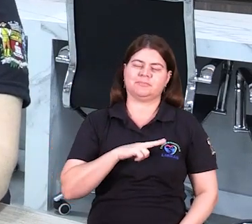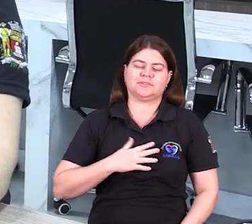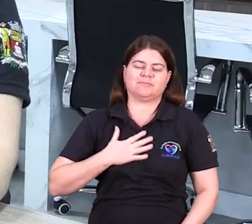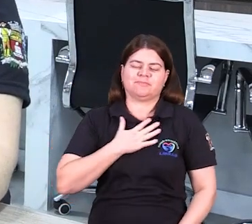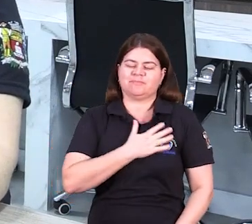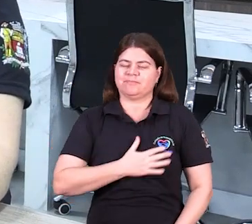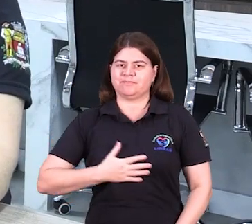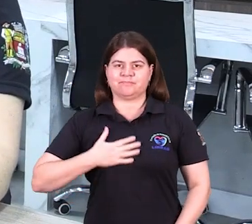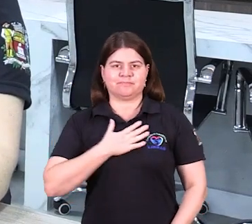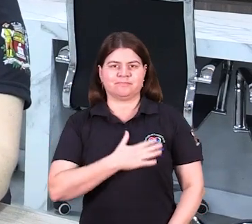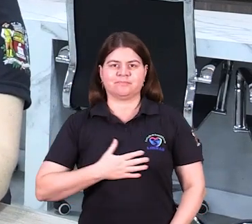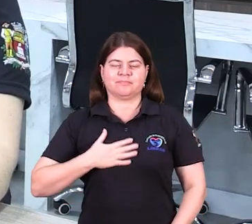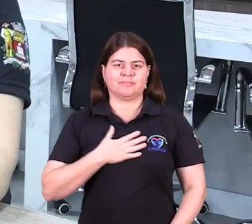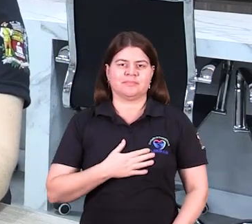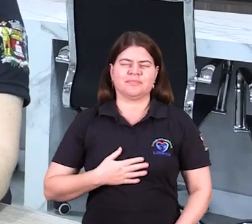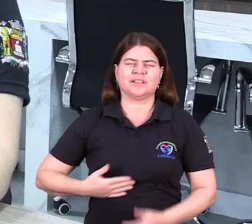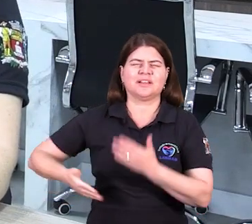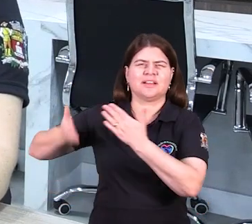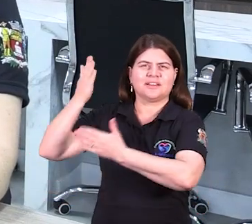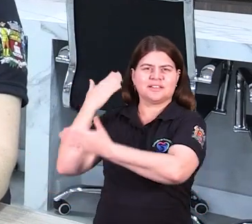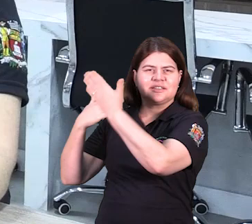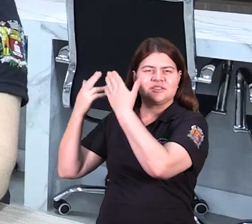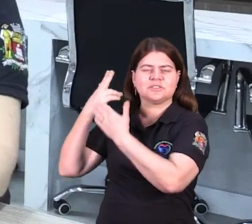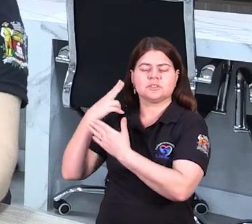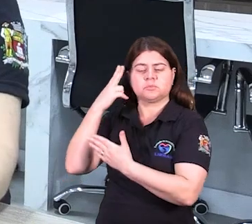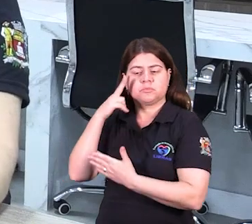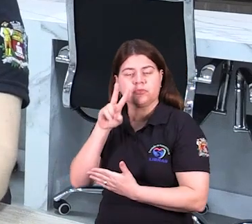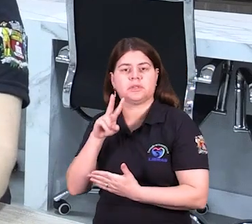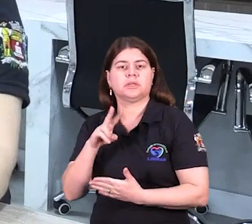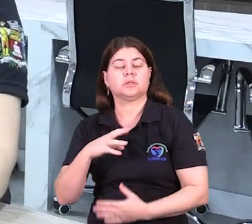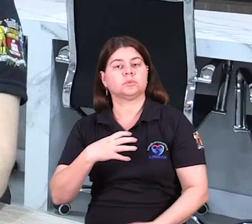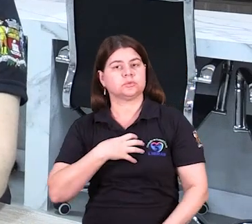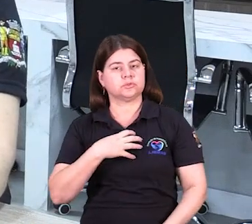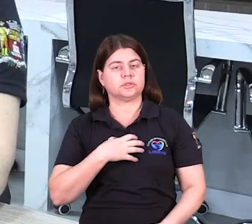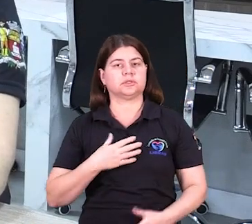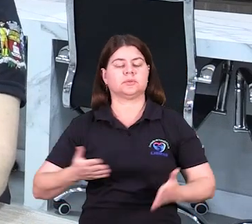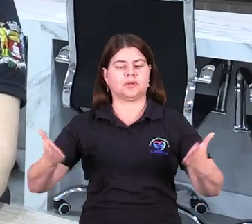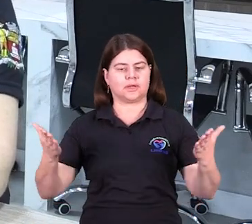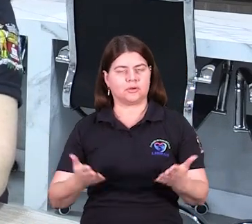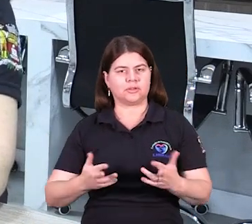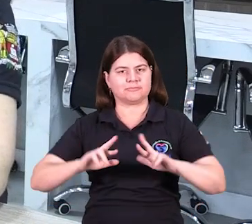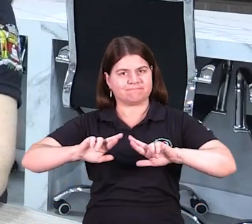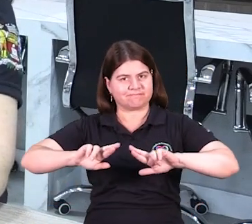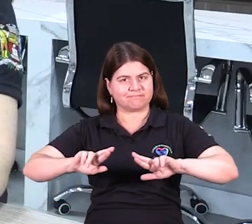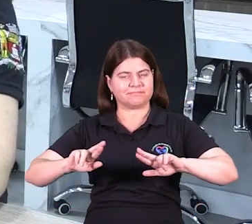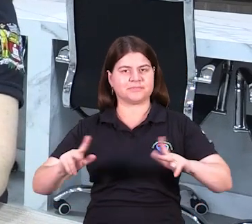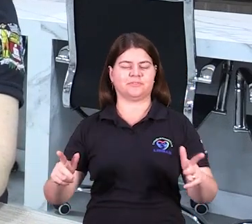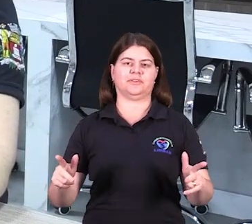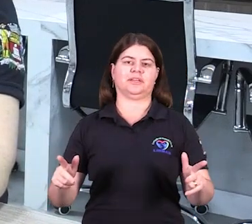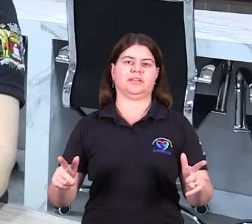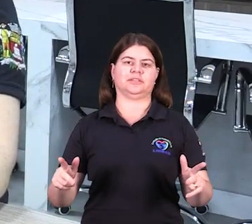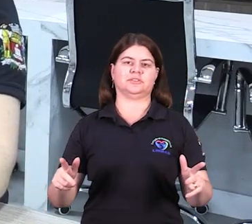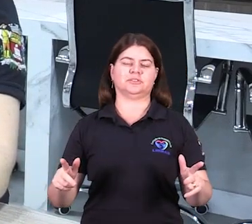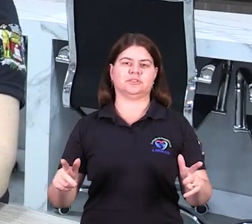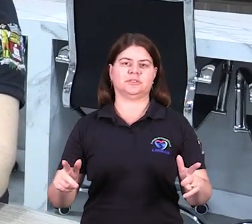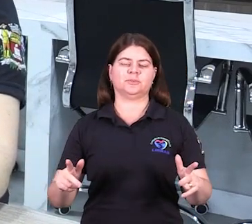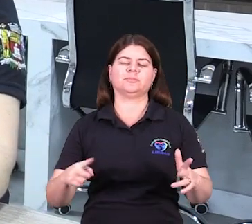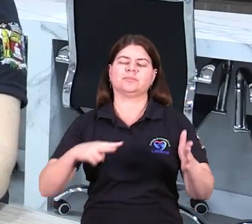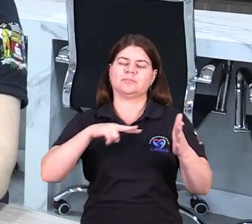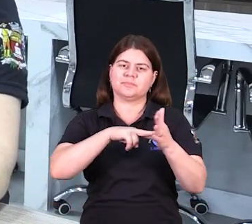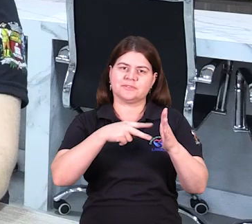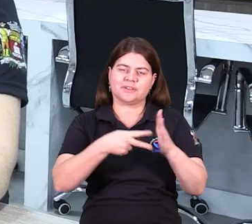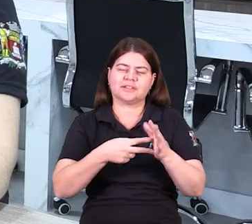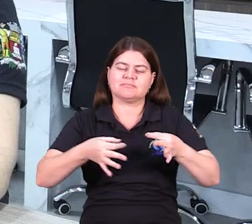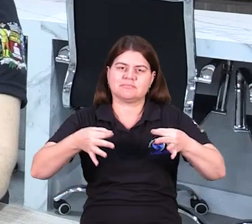do resultado. Eu nunca enxerguei o hino, mais uma vez eu reforço, nunca enxerguei da maneira que eu enxergo agora, com